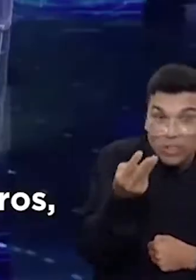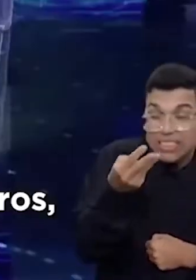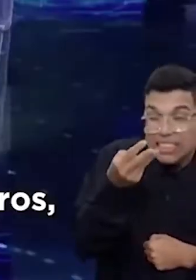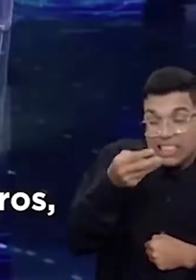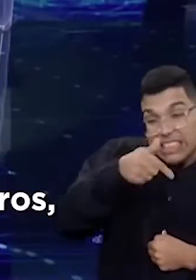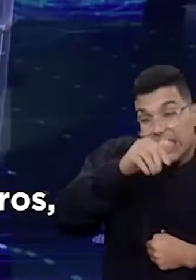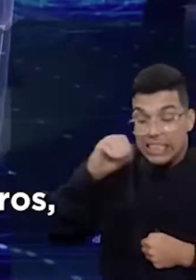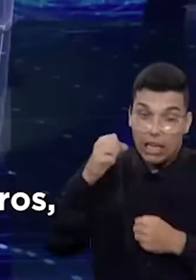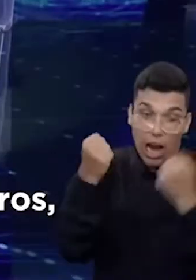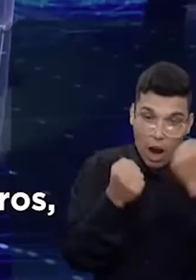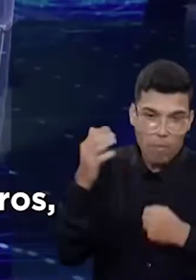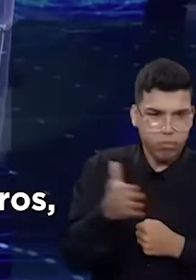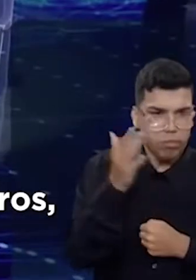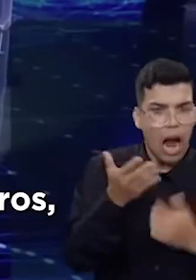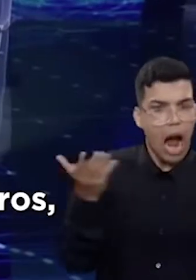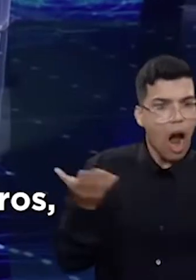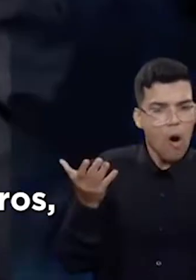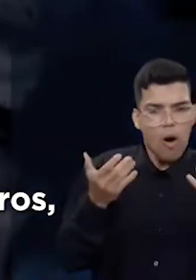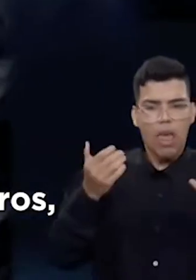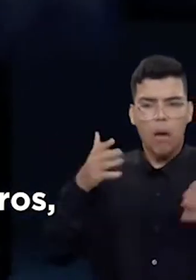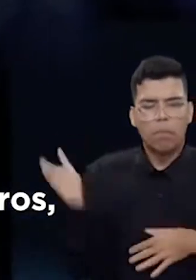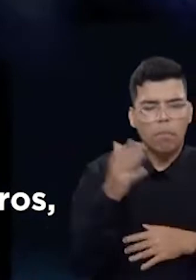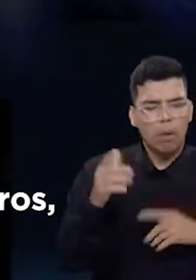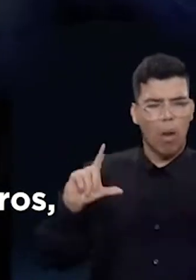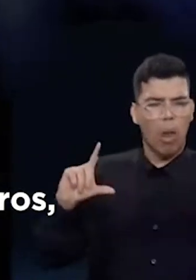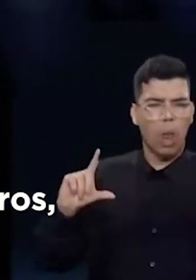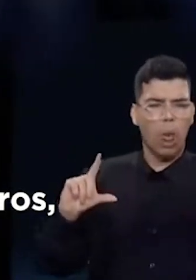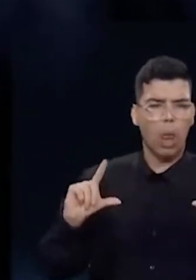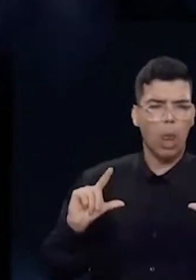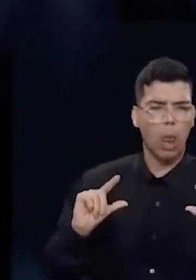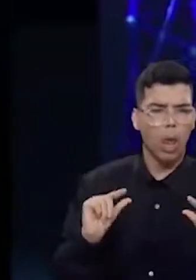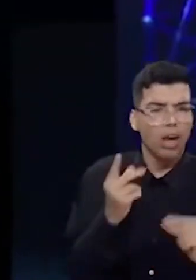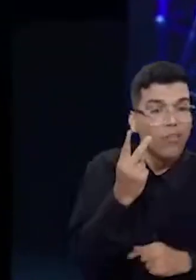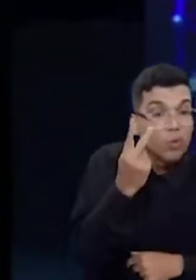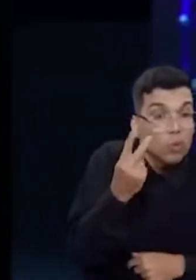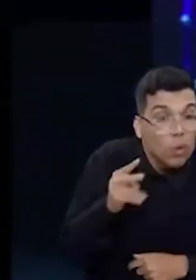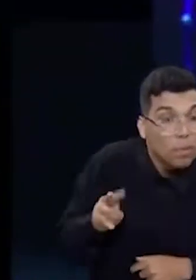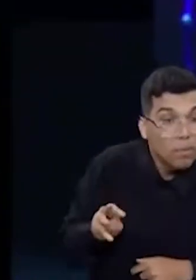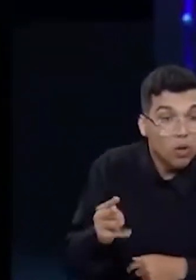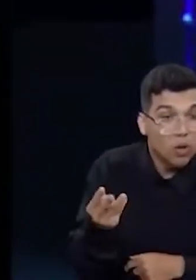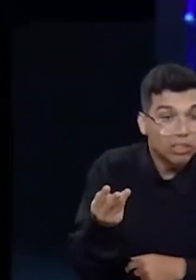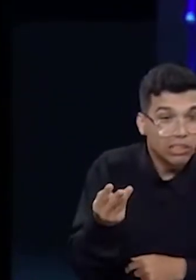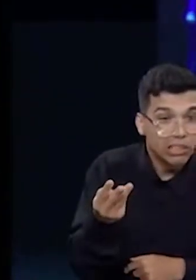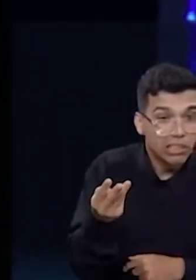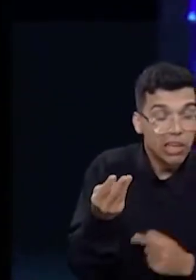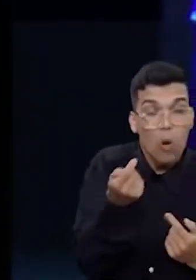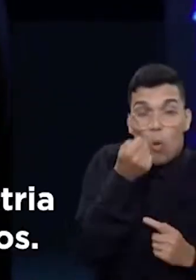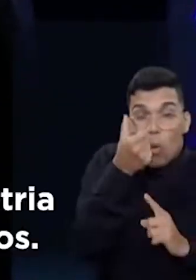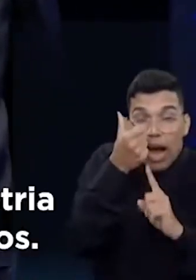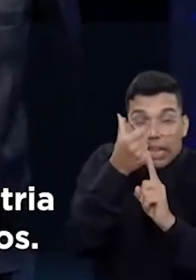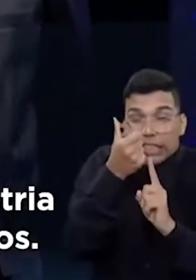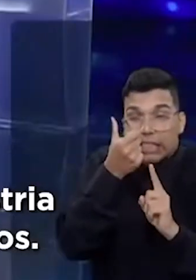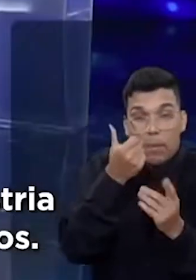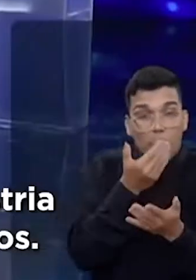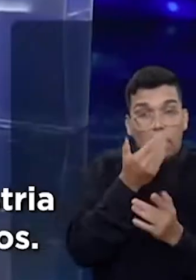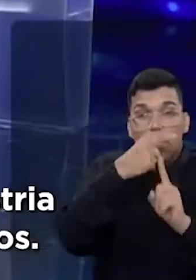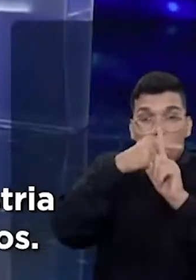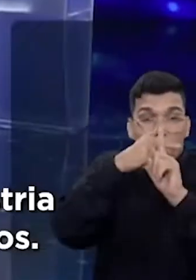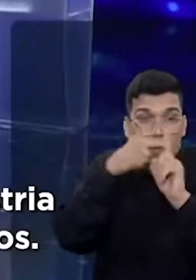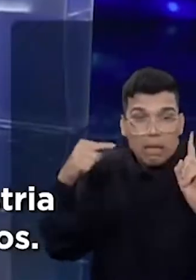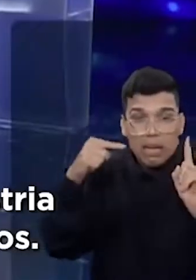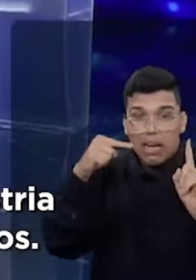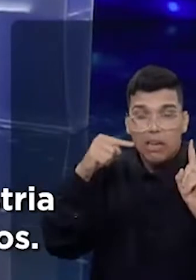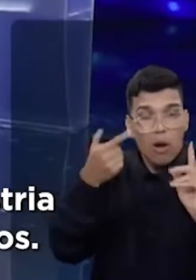ela produz menos que 2 milhões de carros. Menos que 2 milhões, metade da produção de carros. Quando eu era presidente,